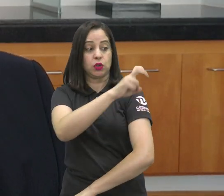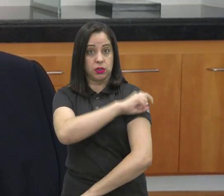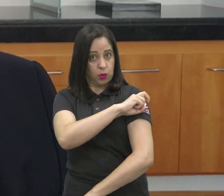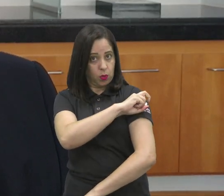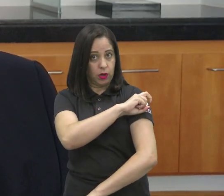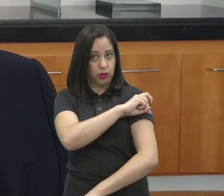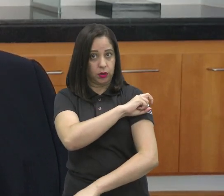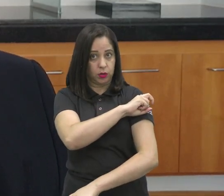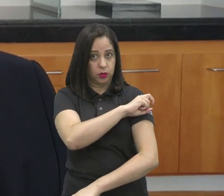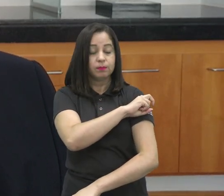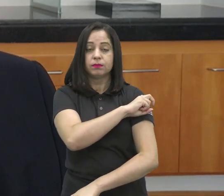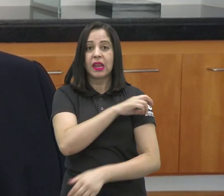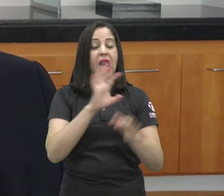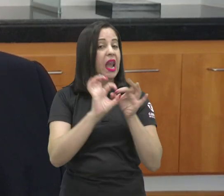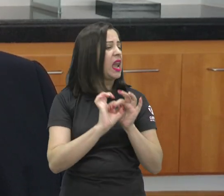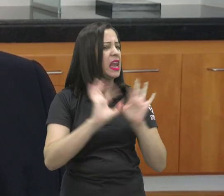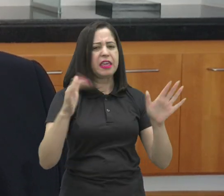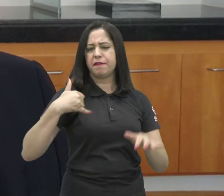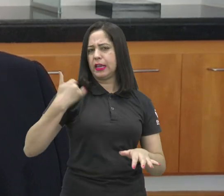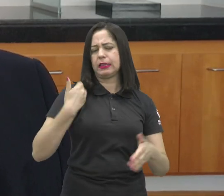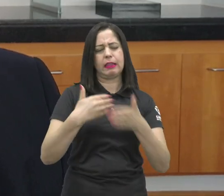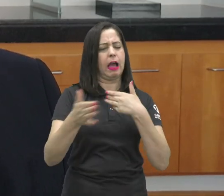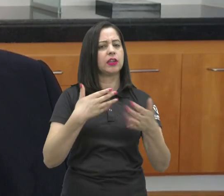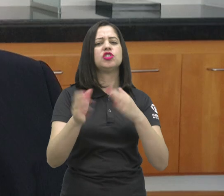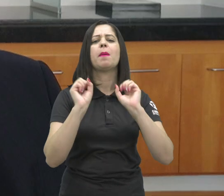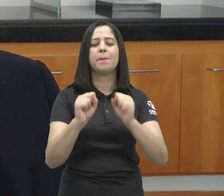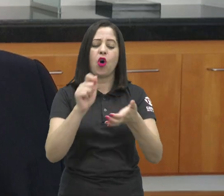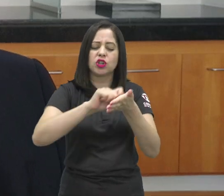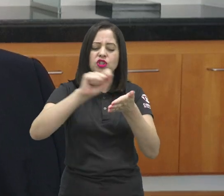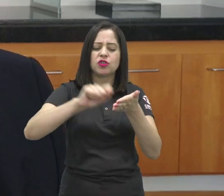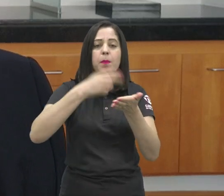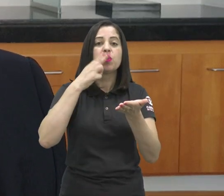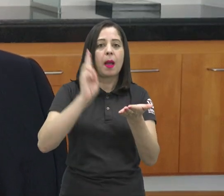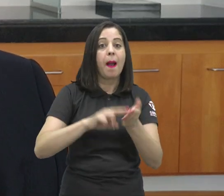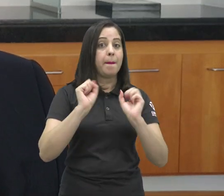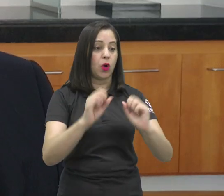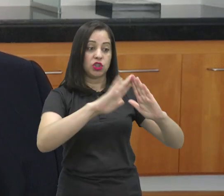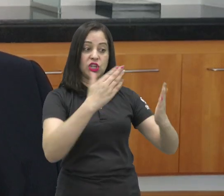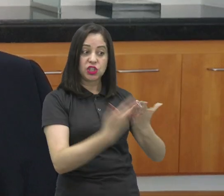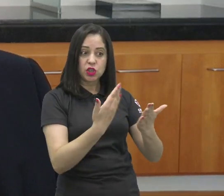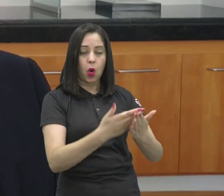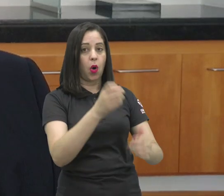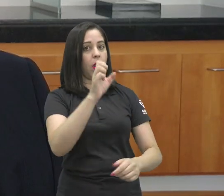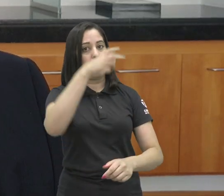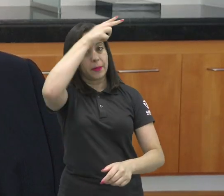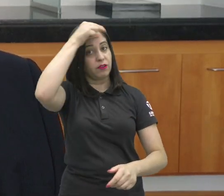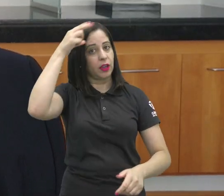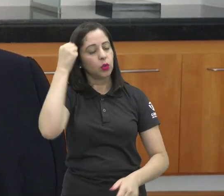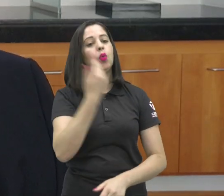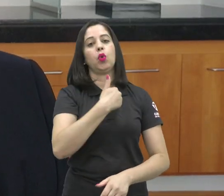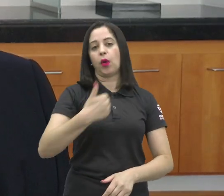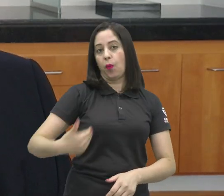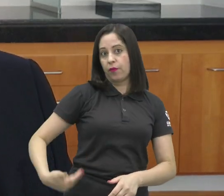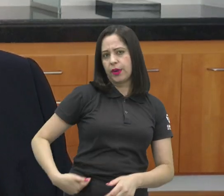ensino fundamental, independentemente da idade, em escolas públicas, creches, abrigos, orfanatos